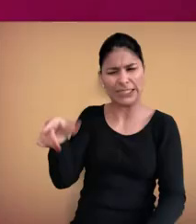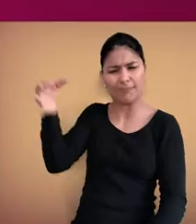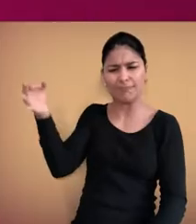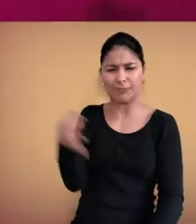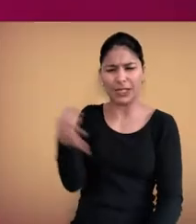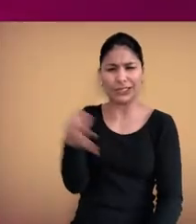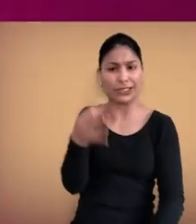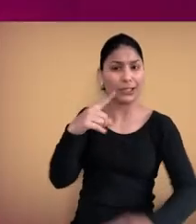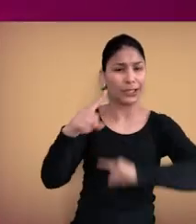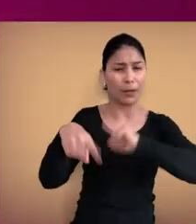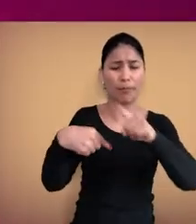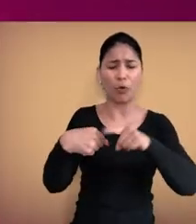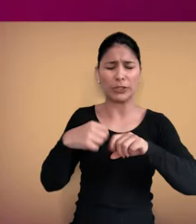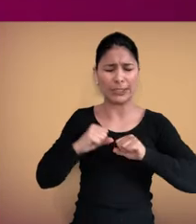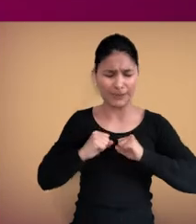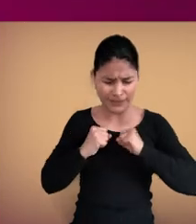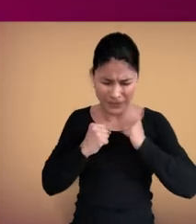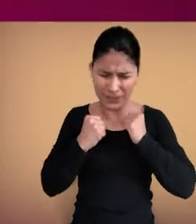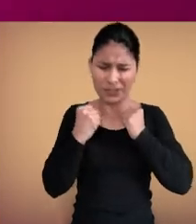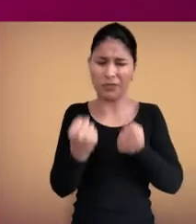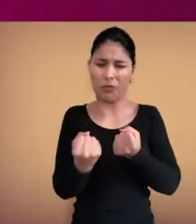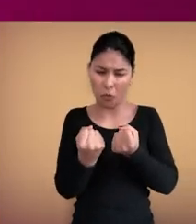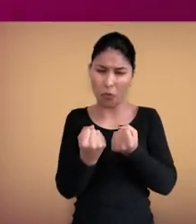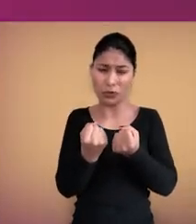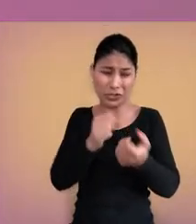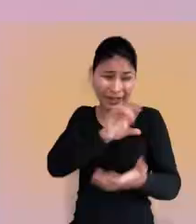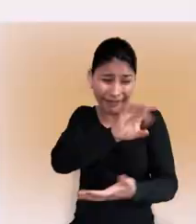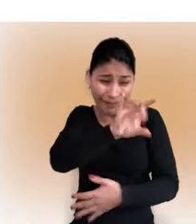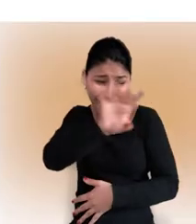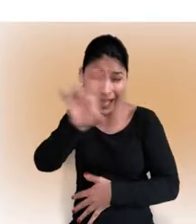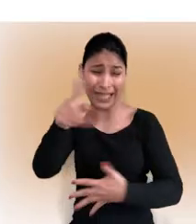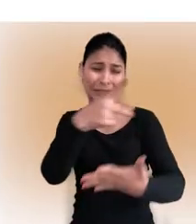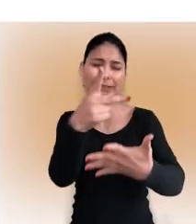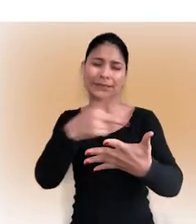Depois de tanta dedicação a cada trabalho.